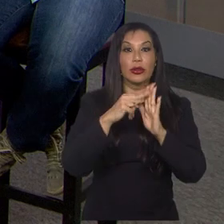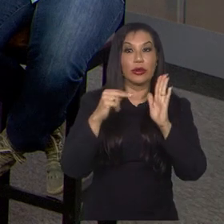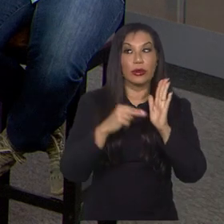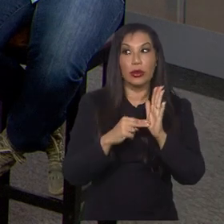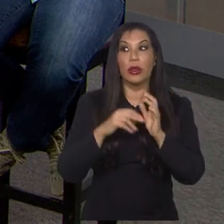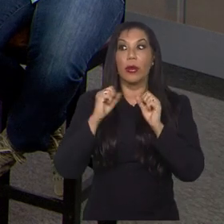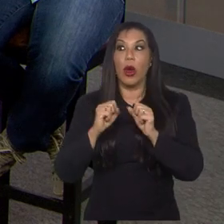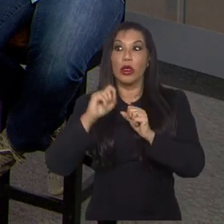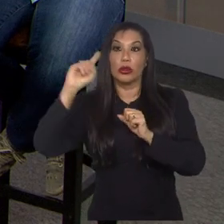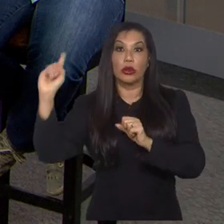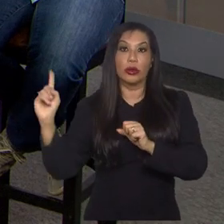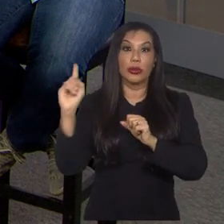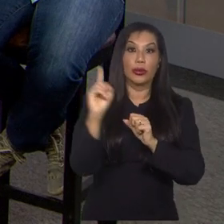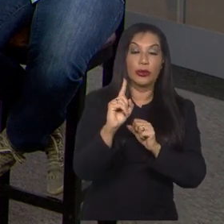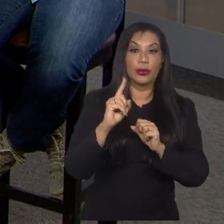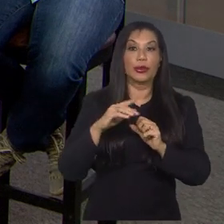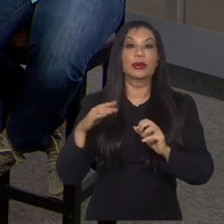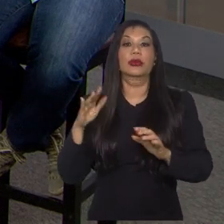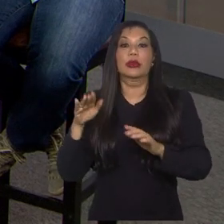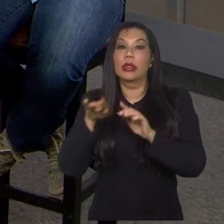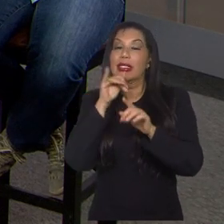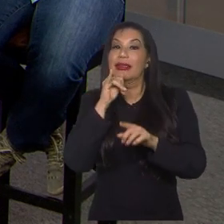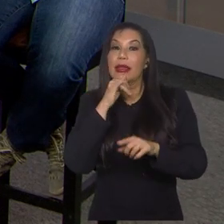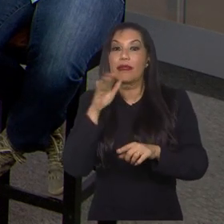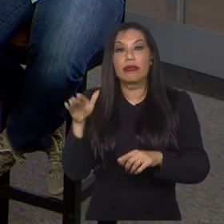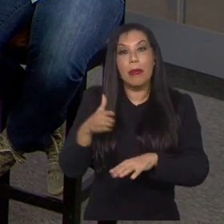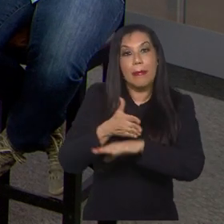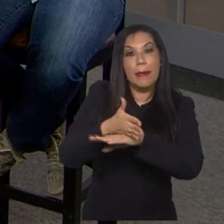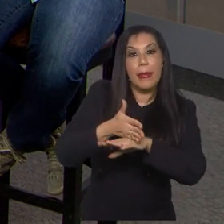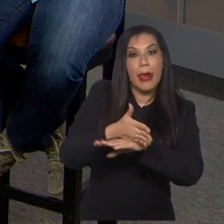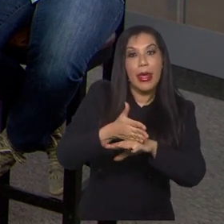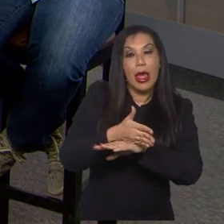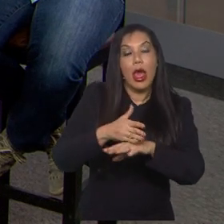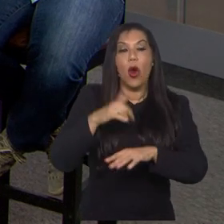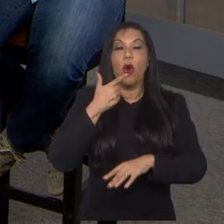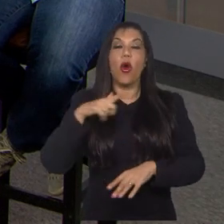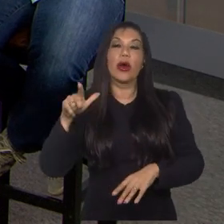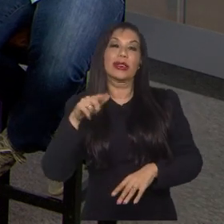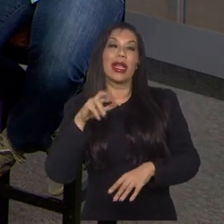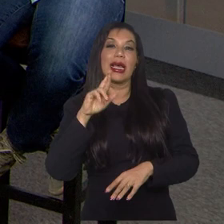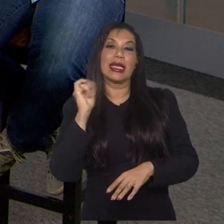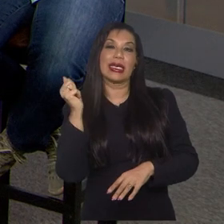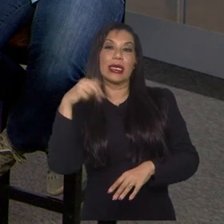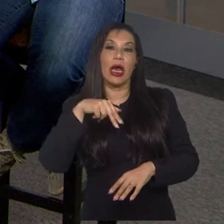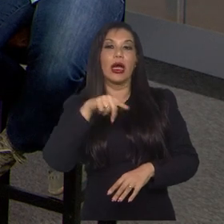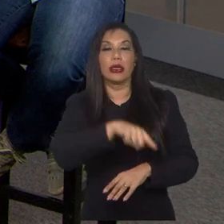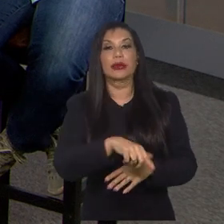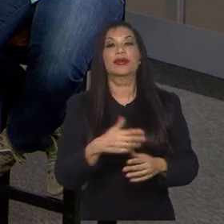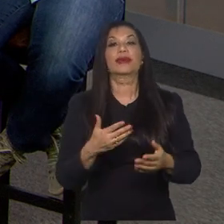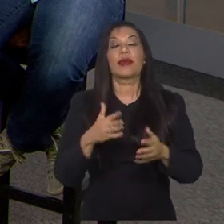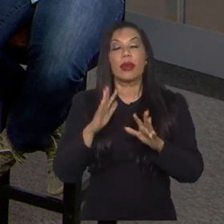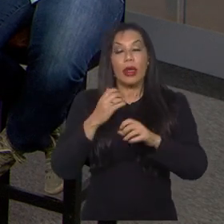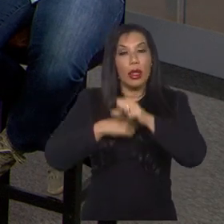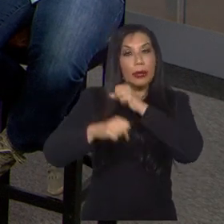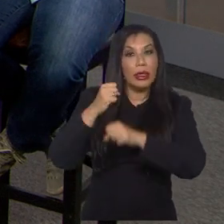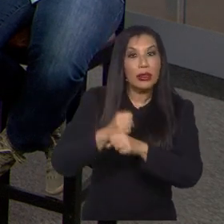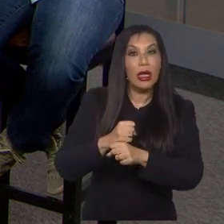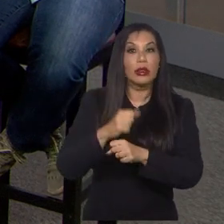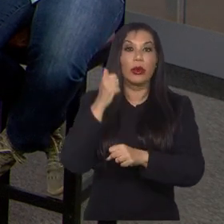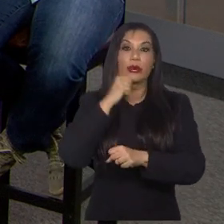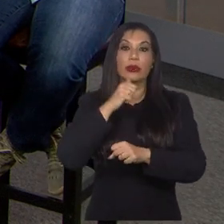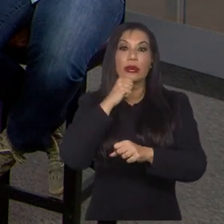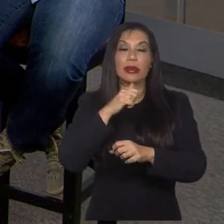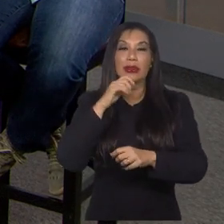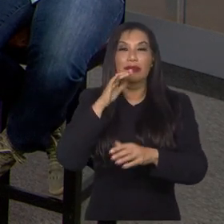que pode atuar no sistema defensivo, mas principalmente no meio campo, que é a Rhea Percival. Ela é do Tottenham e no ano passado ela rompeu